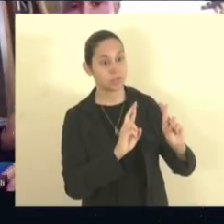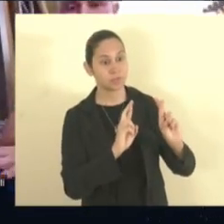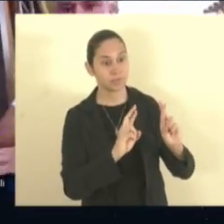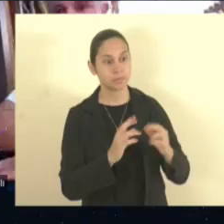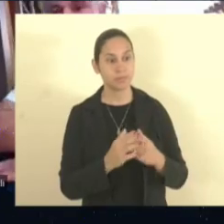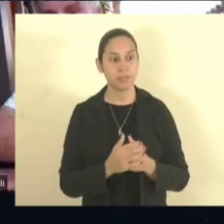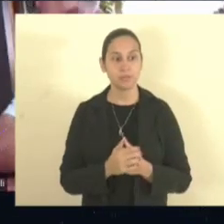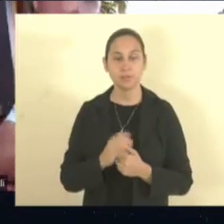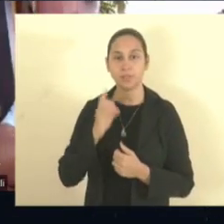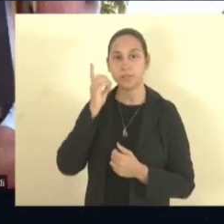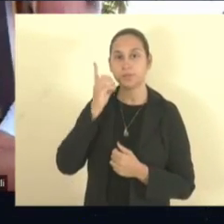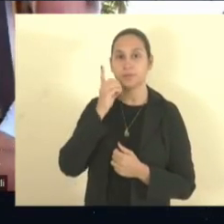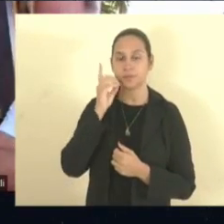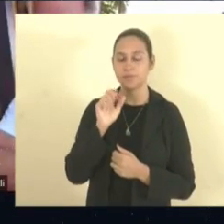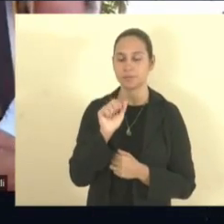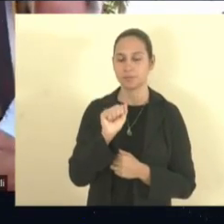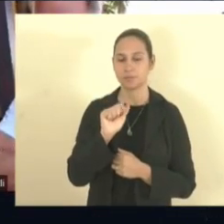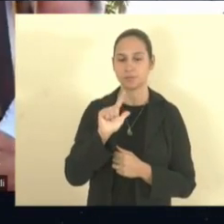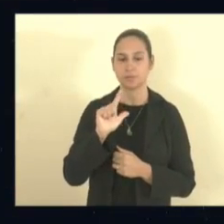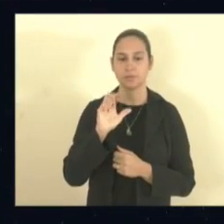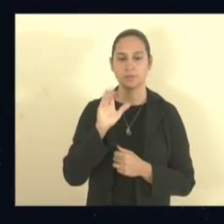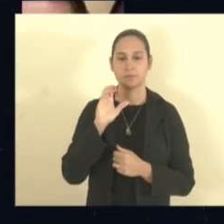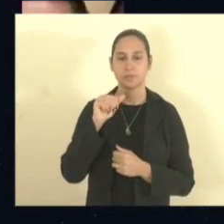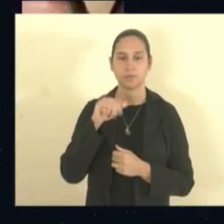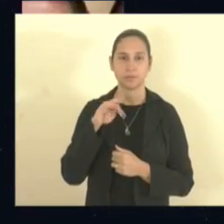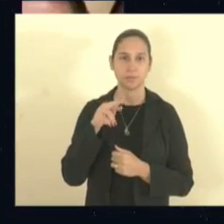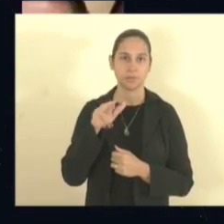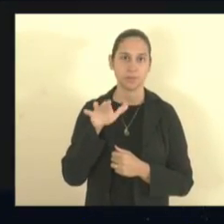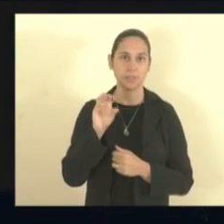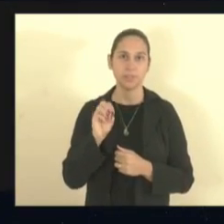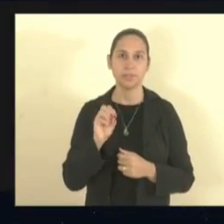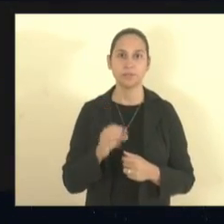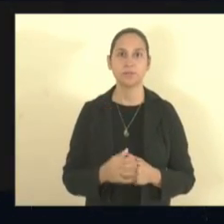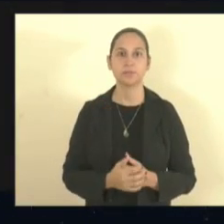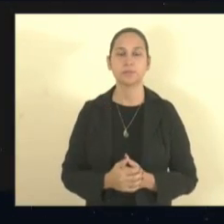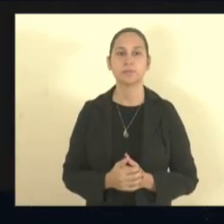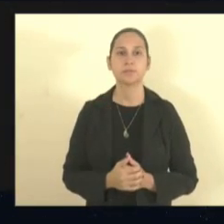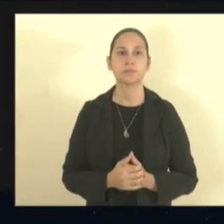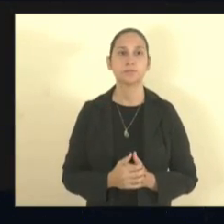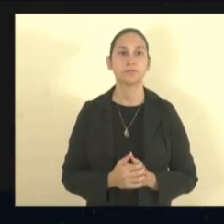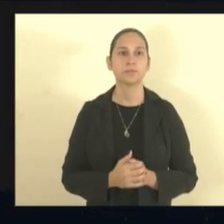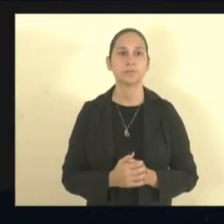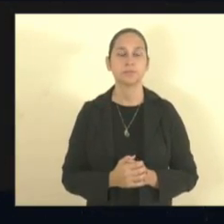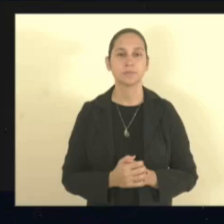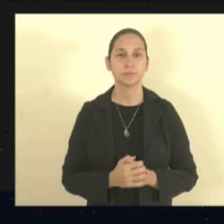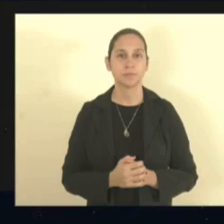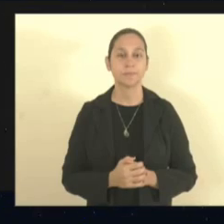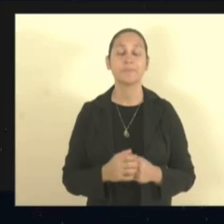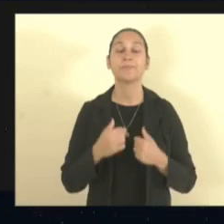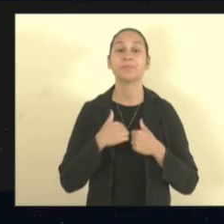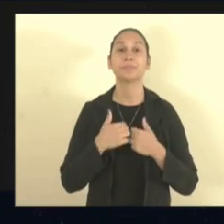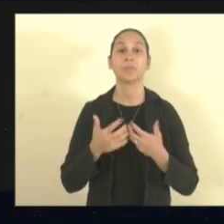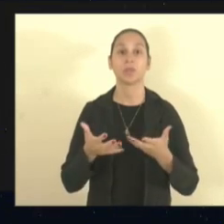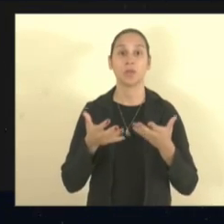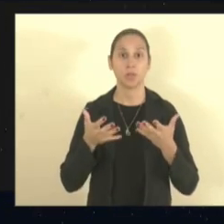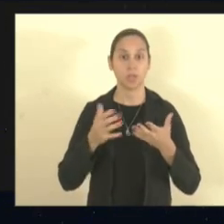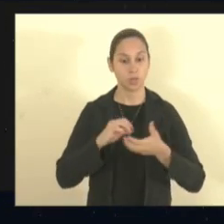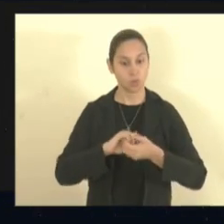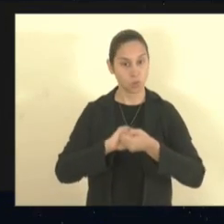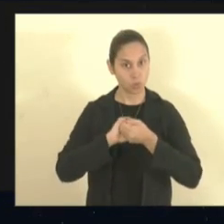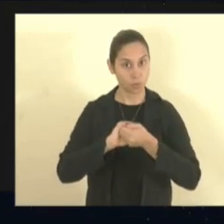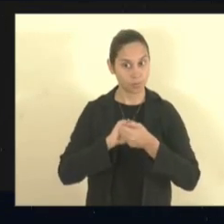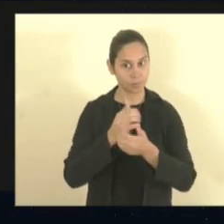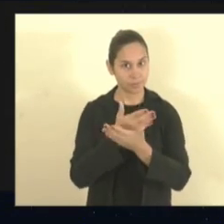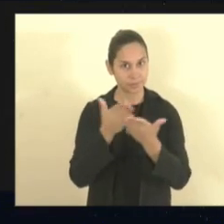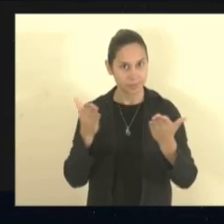palavra. Deputado Alcântara. Presidente, obrigado pela palavra. Eu quero cumprimentar os